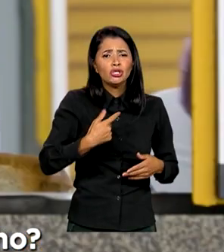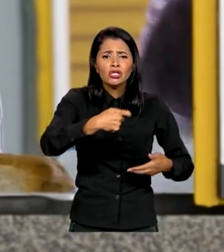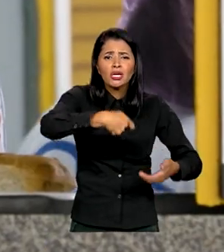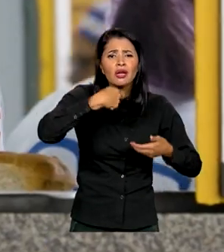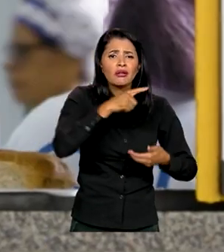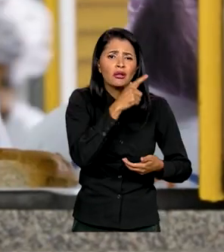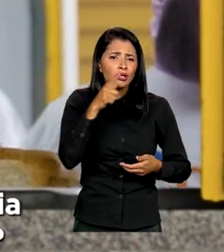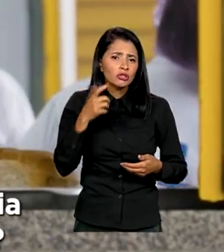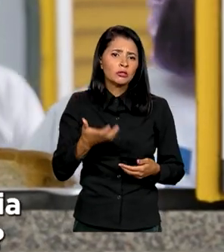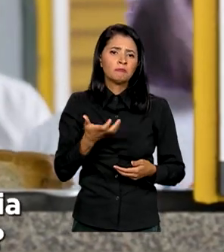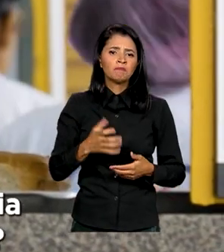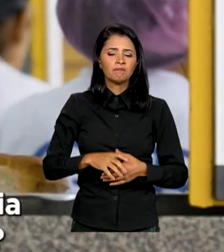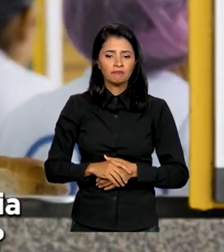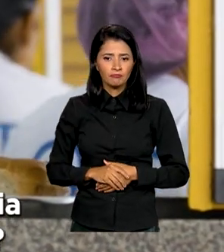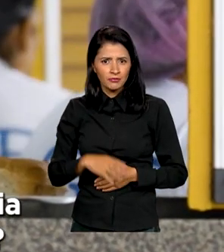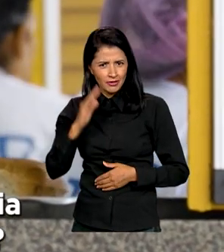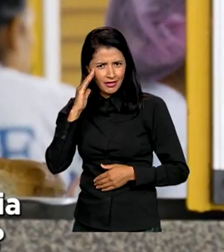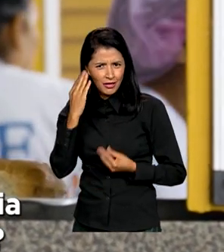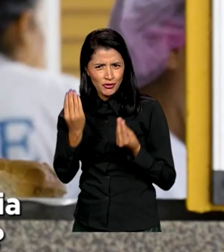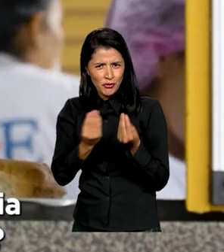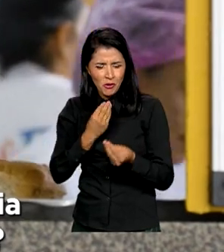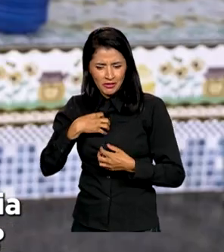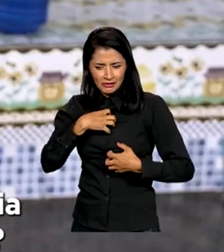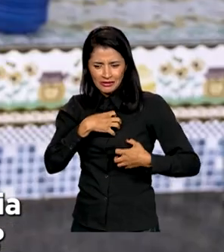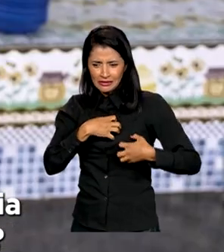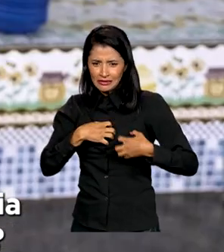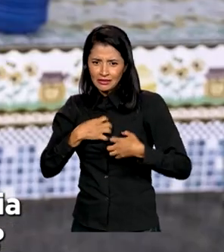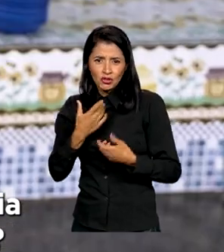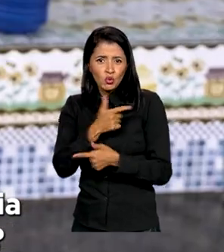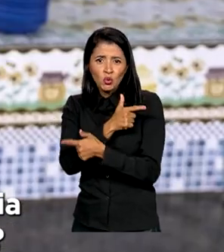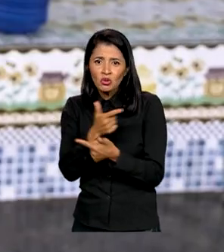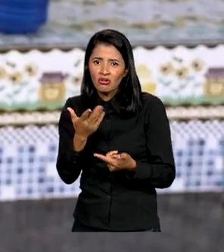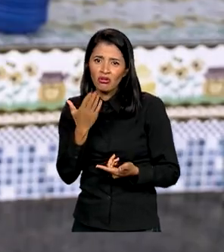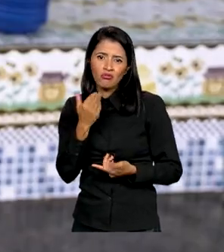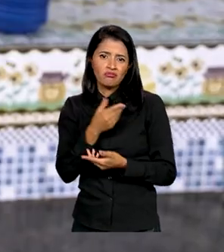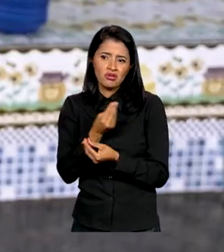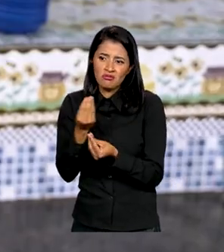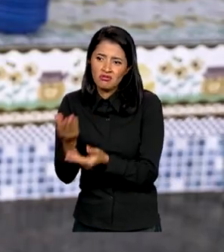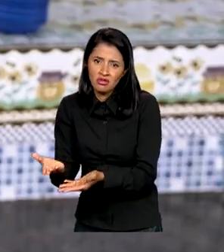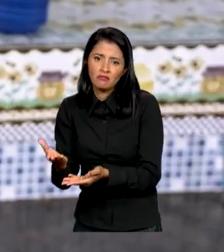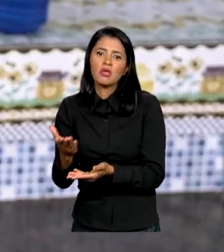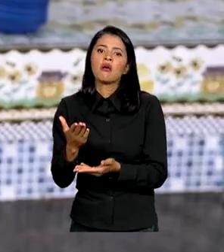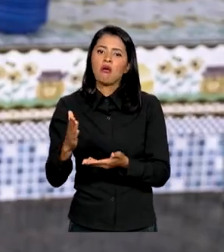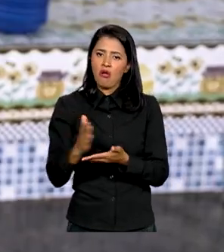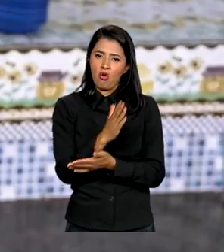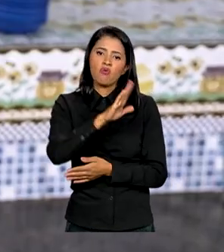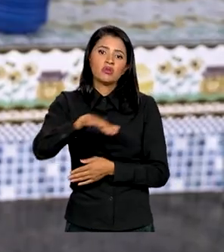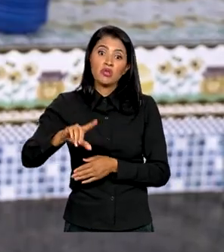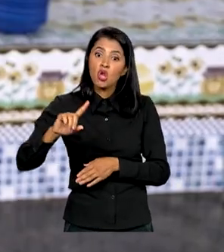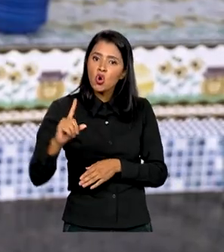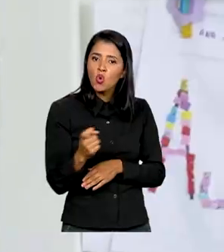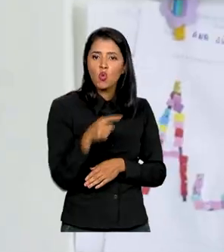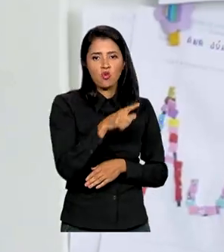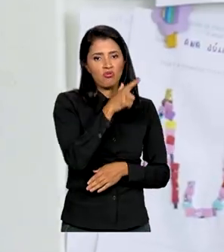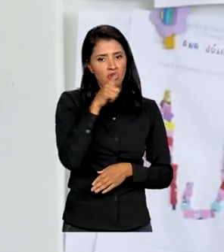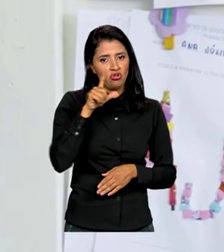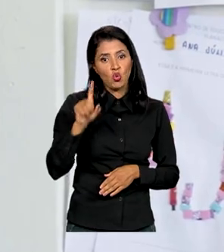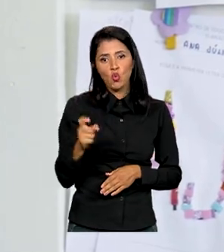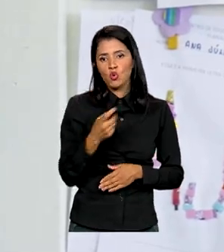meu lanche? Entende como é que é? Aquela angústia que a gente sente de não ter mesmo. Para algumas crianças é a única refeição que eles têm.